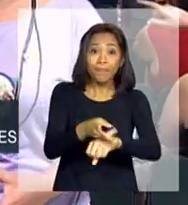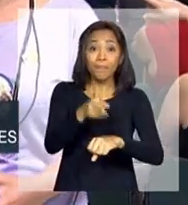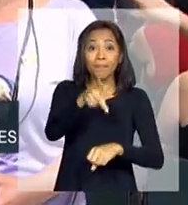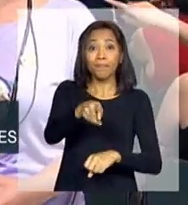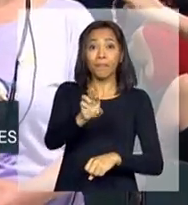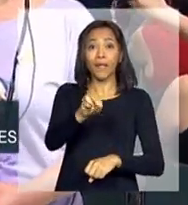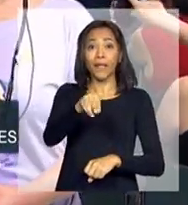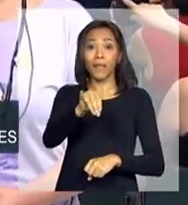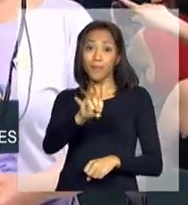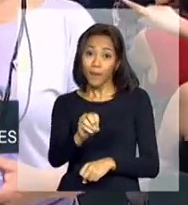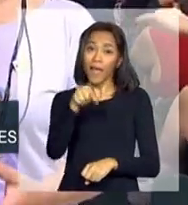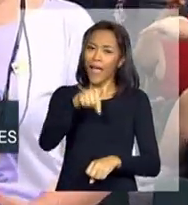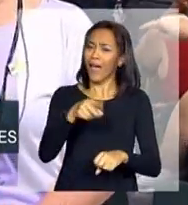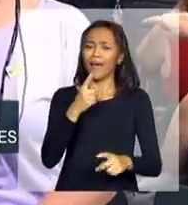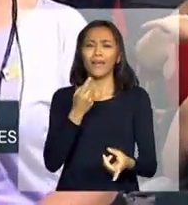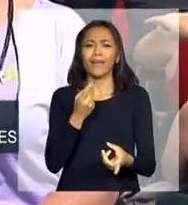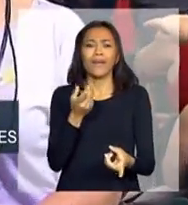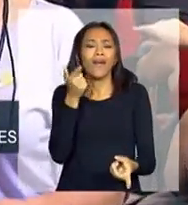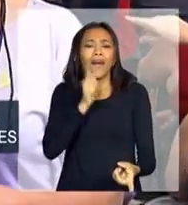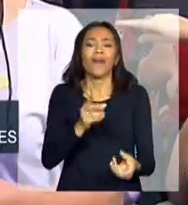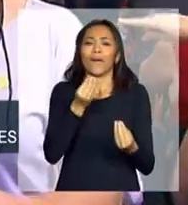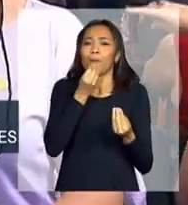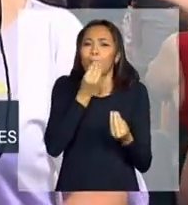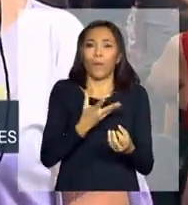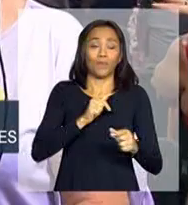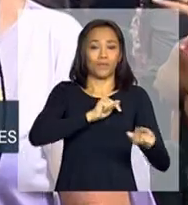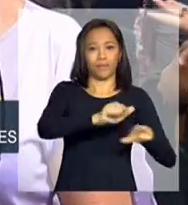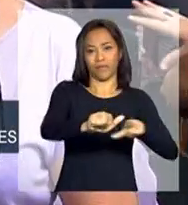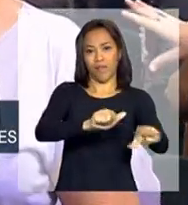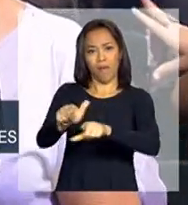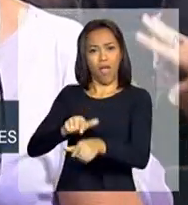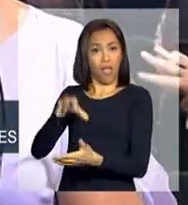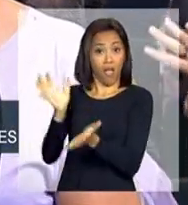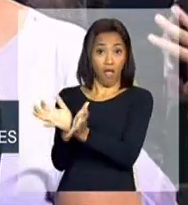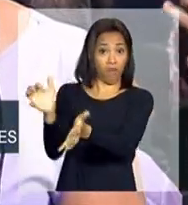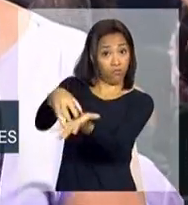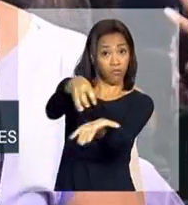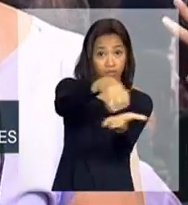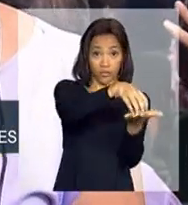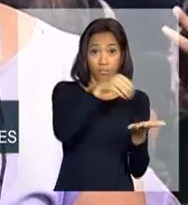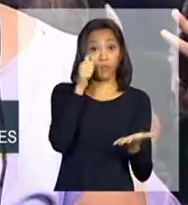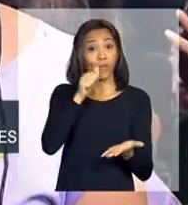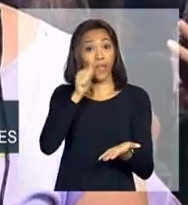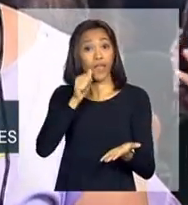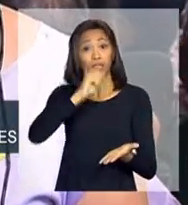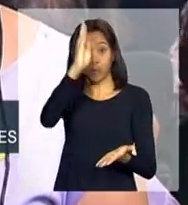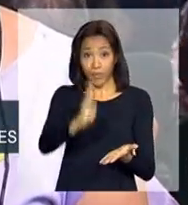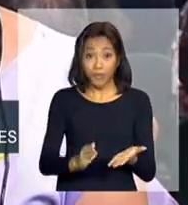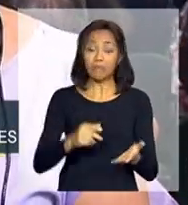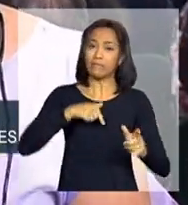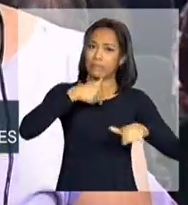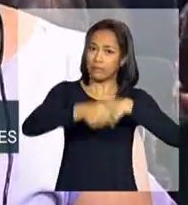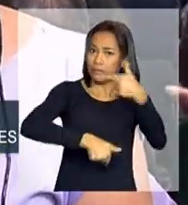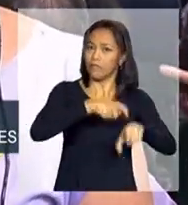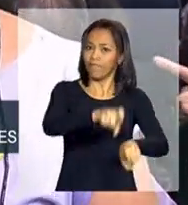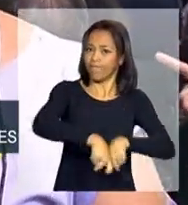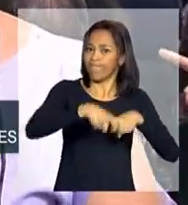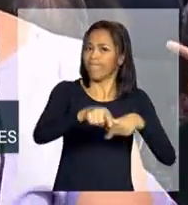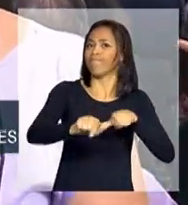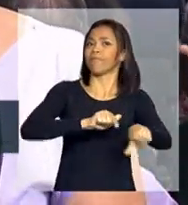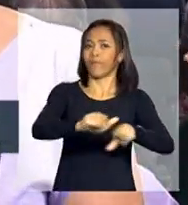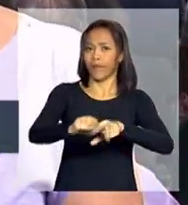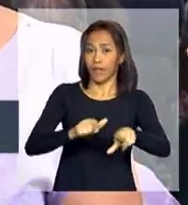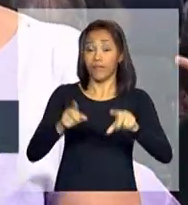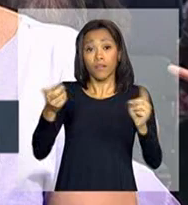de encontro a todo um trabalho que as organizações de mulheres, que as mulheres camponesas desse país têm feito. Então, assim, é